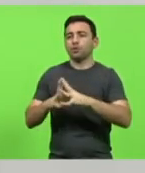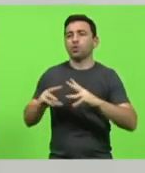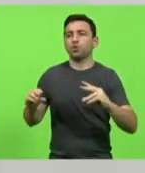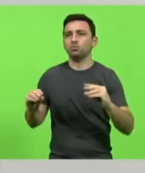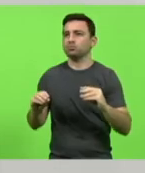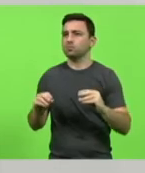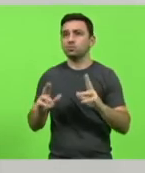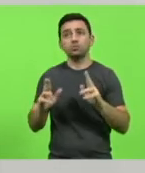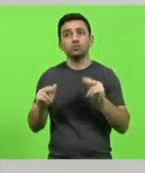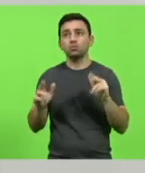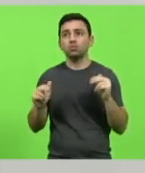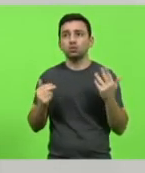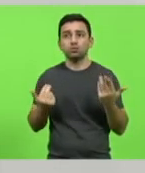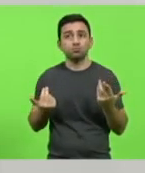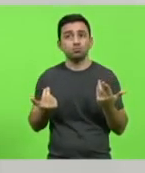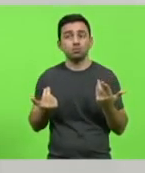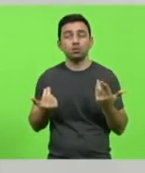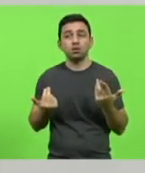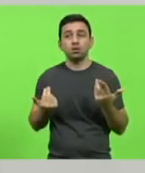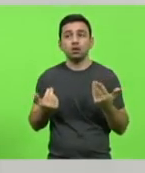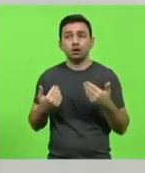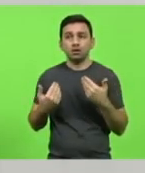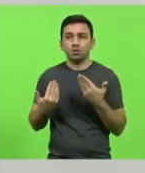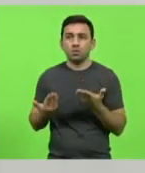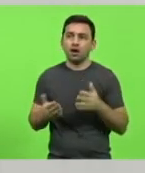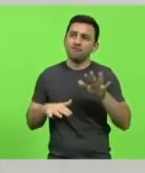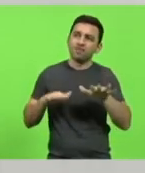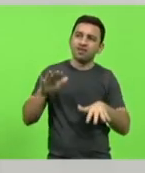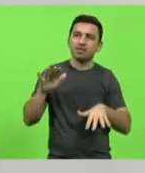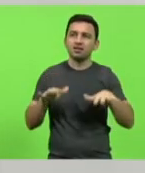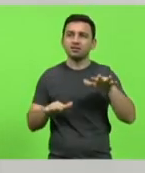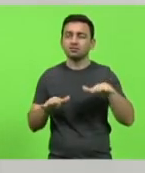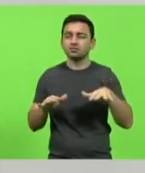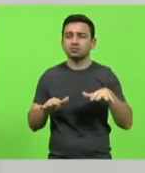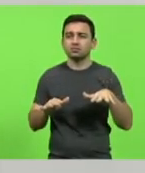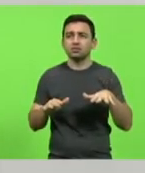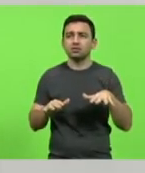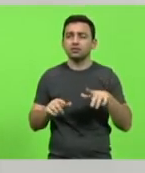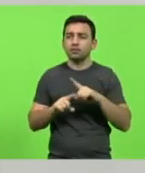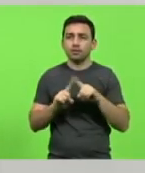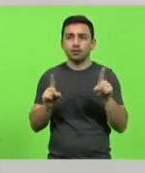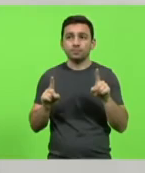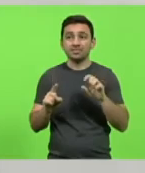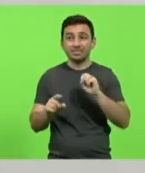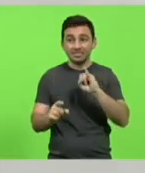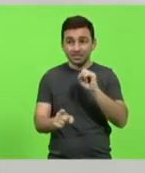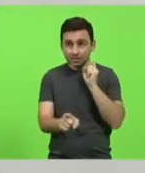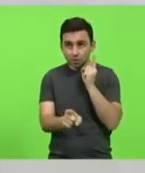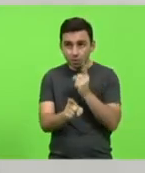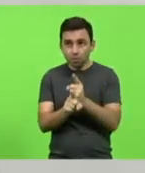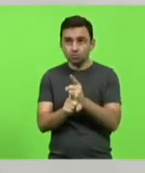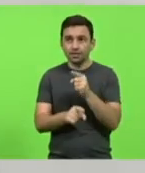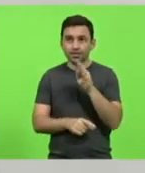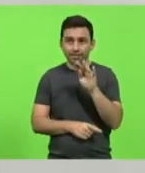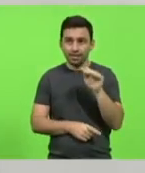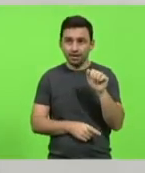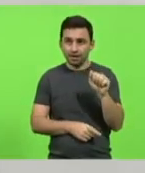de caráter intermitente, porque, ao ser diagnosticado, o